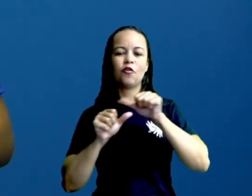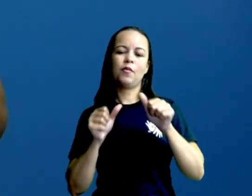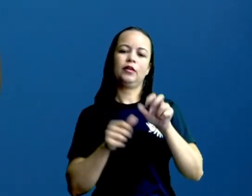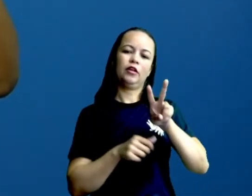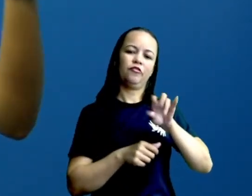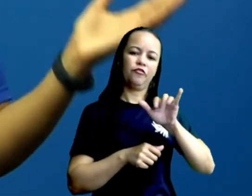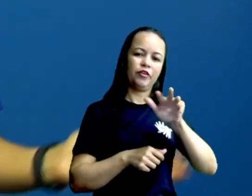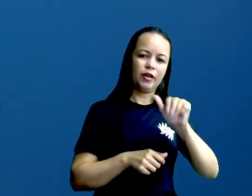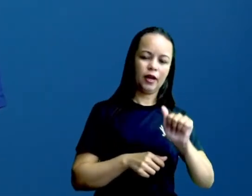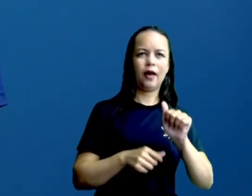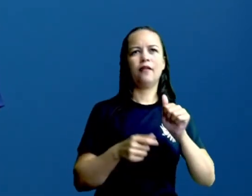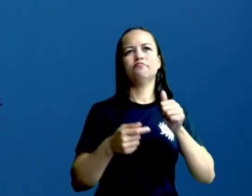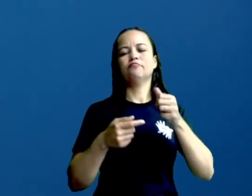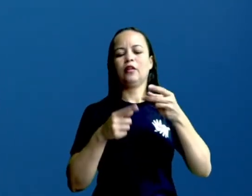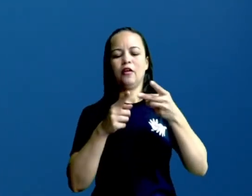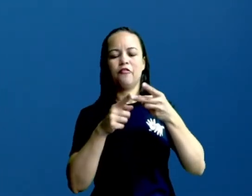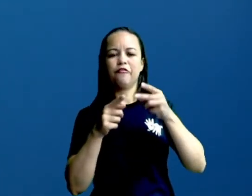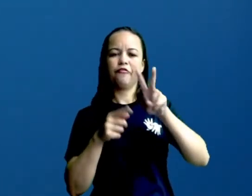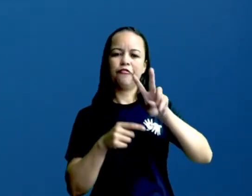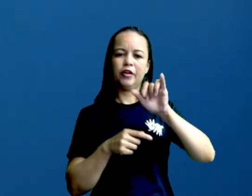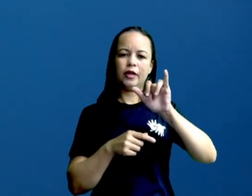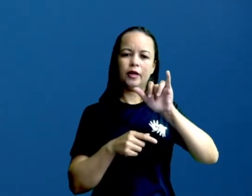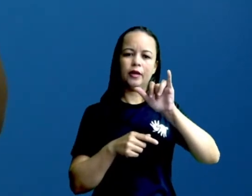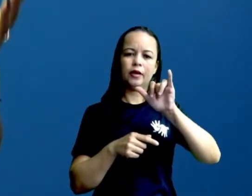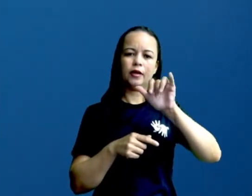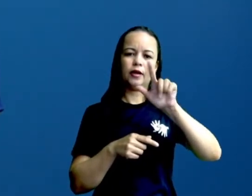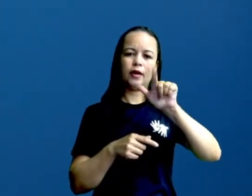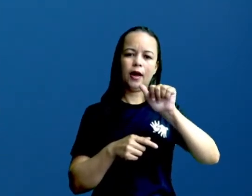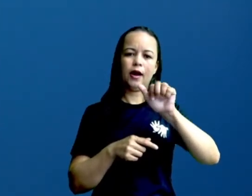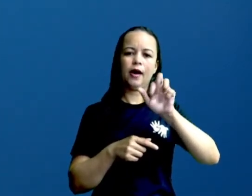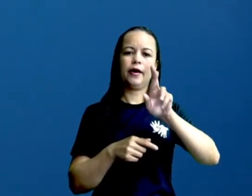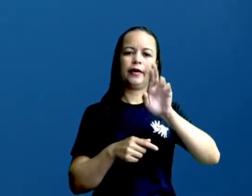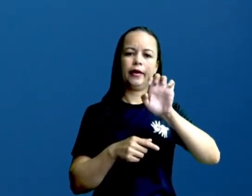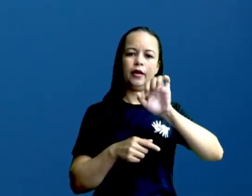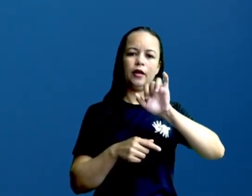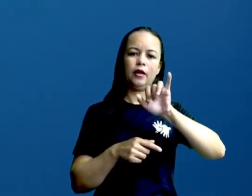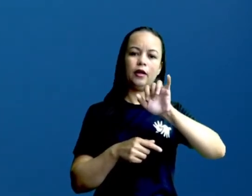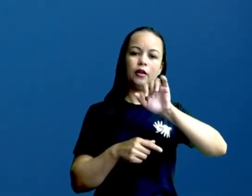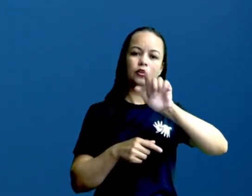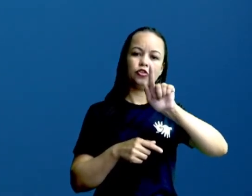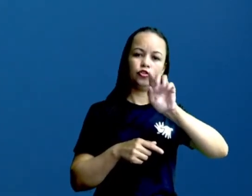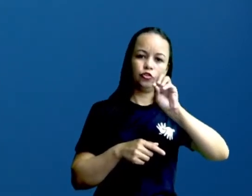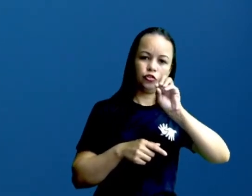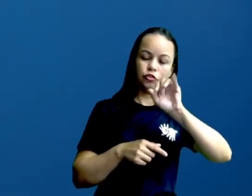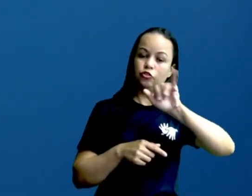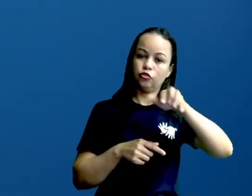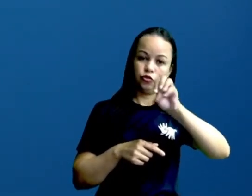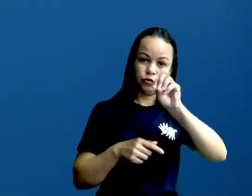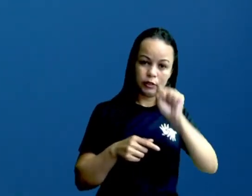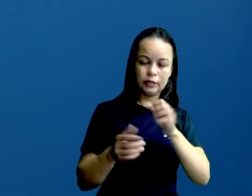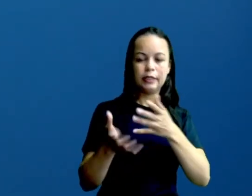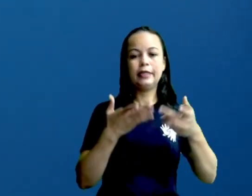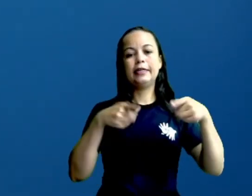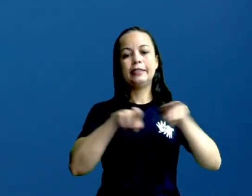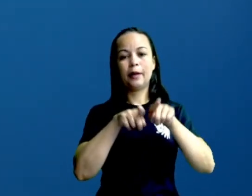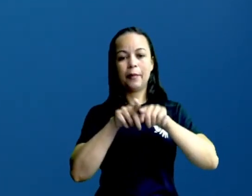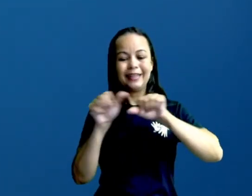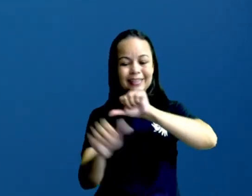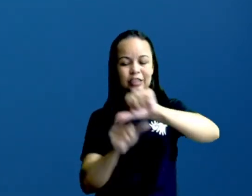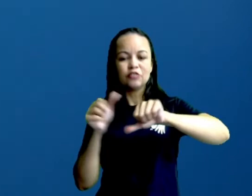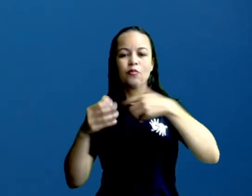por conta do comércio que começou a rolar dentro, né, desse pouso,